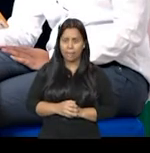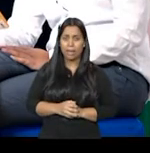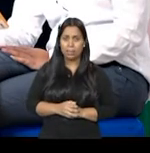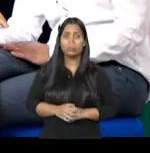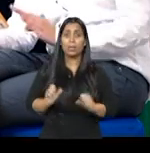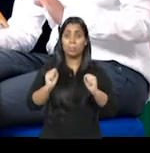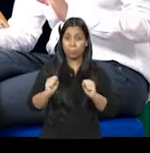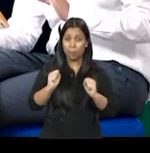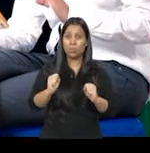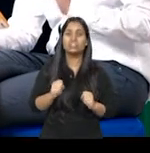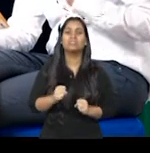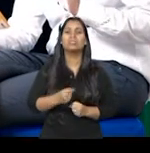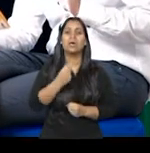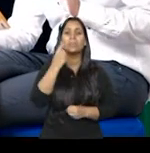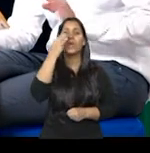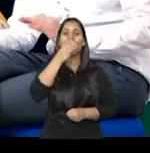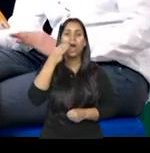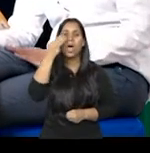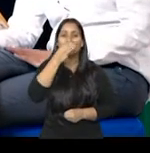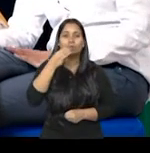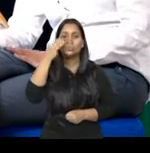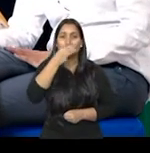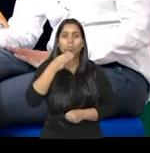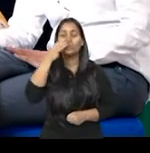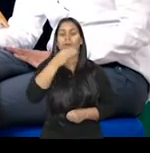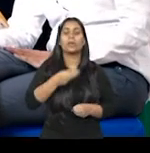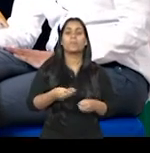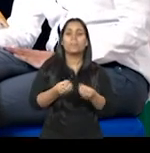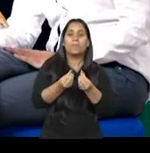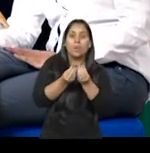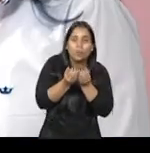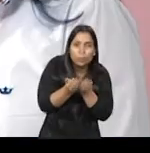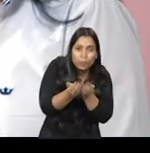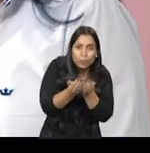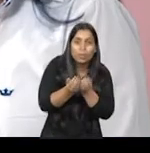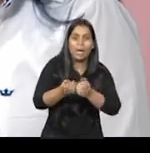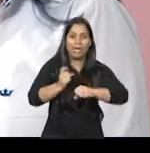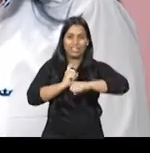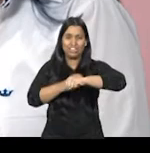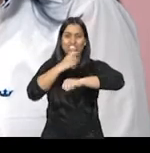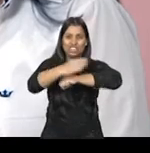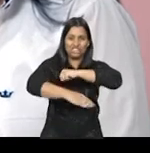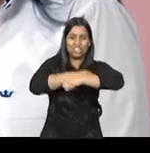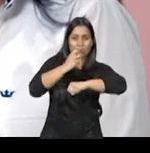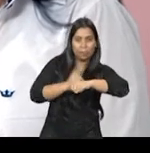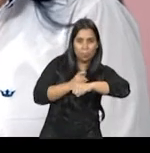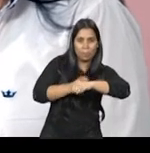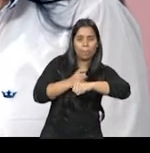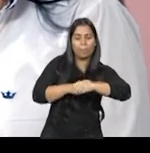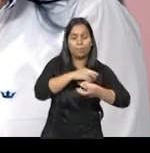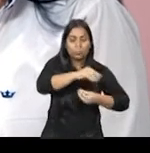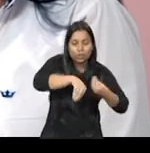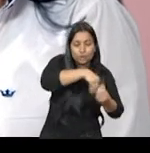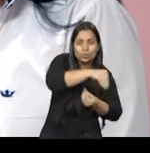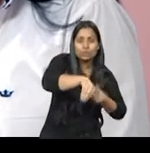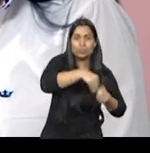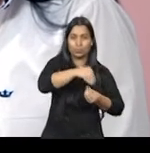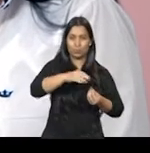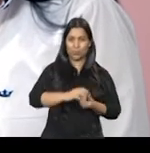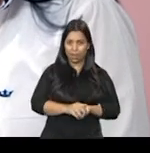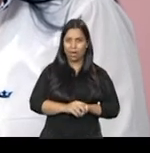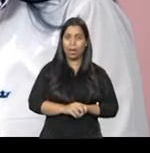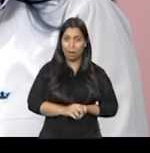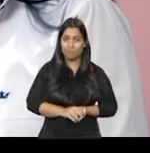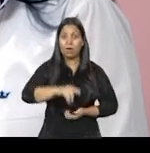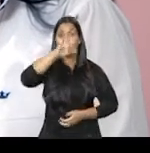partes iguais açúcar, farinha e gesso. A farinha e o açúcar as atrairiam, o